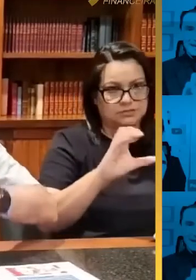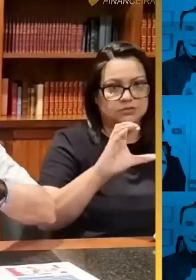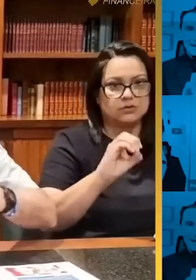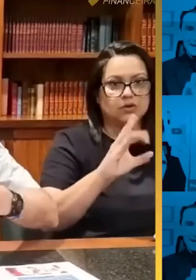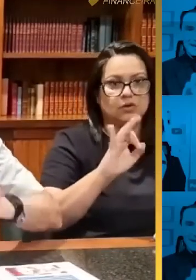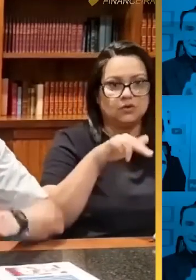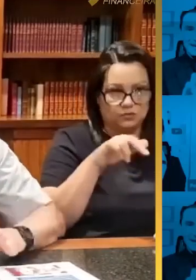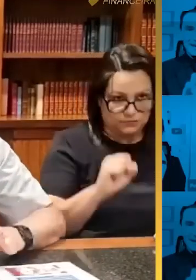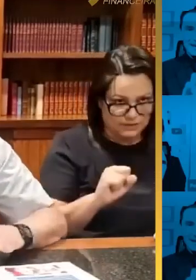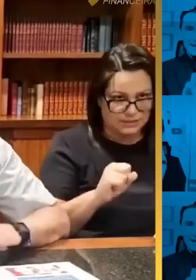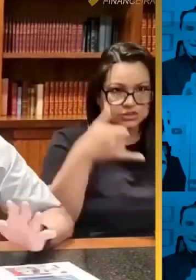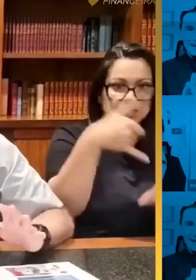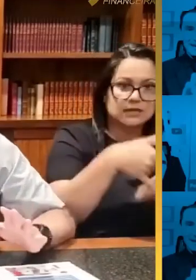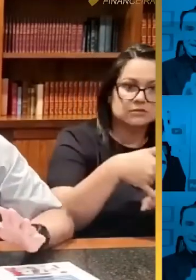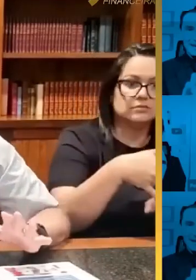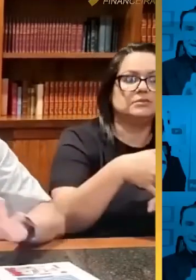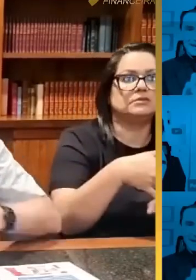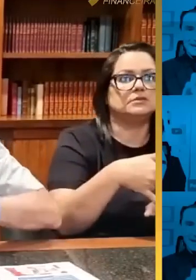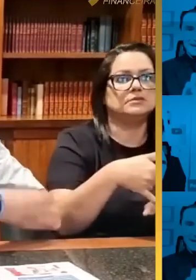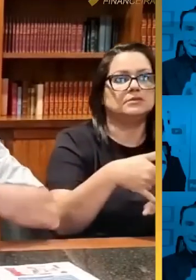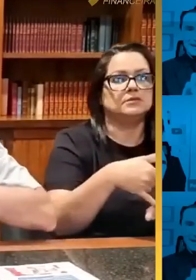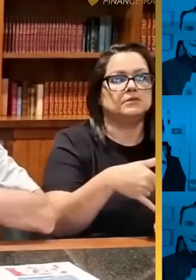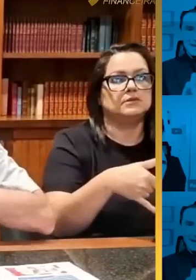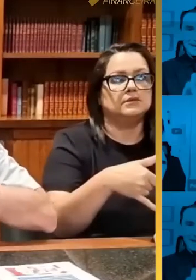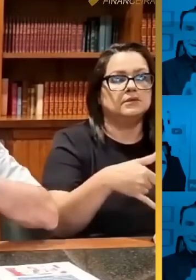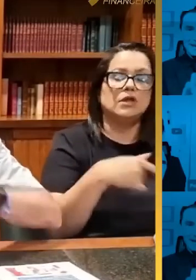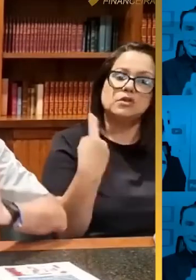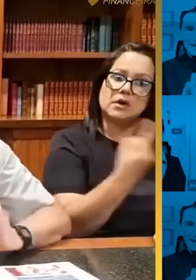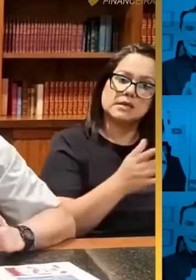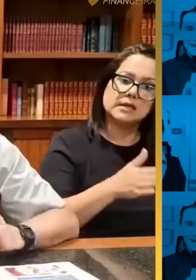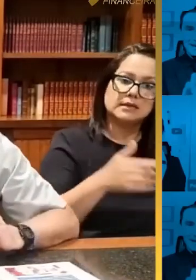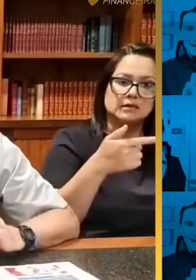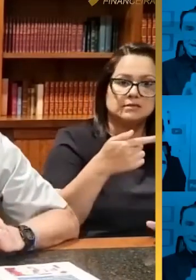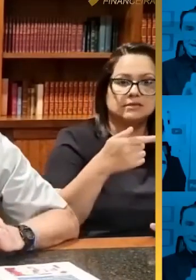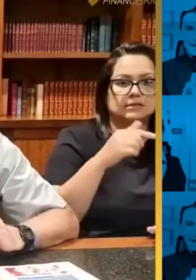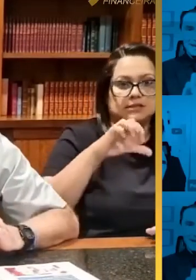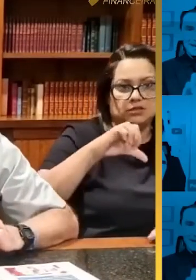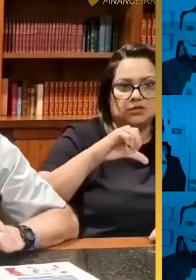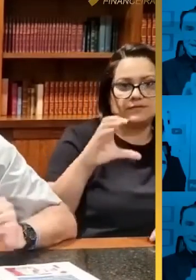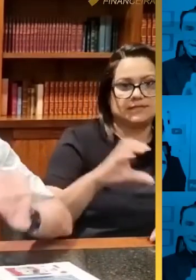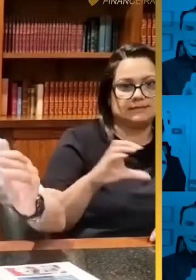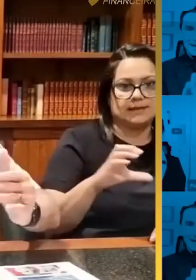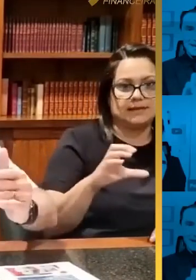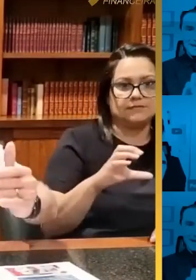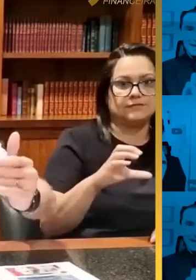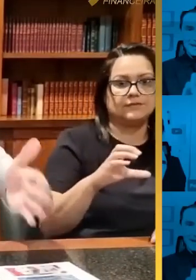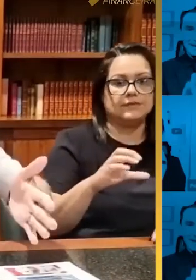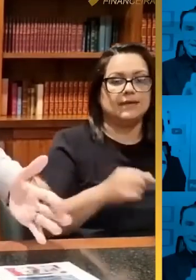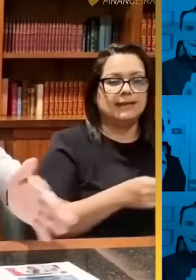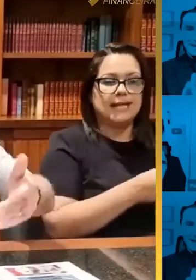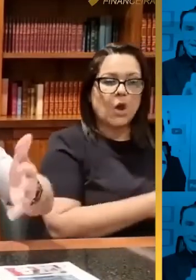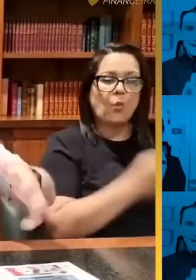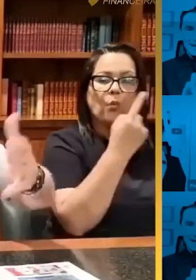CID também da 70, só da nossa parte, 79 centavos da gasolina.